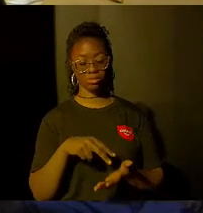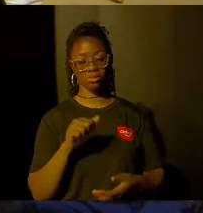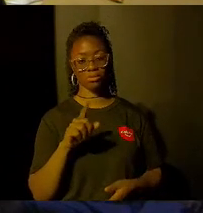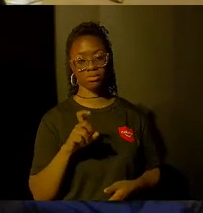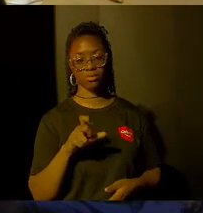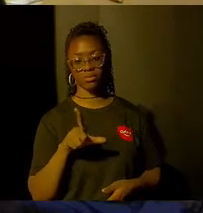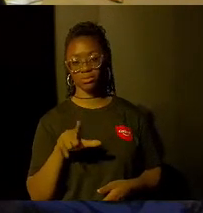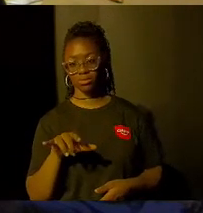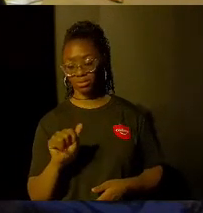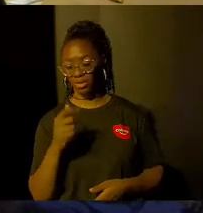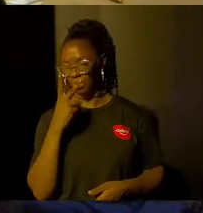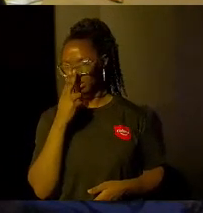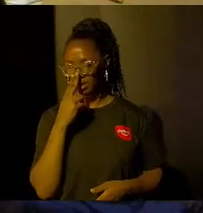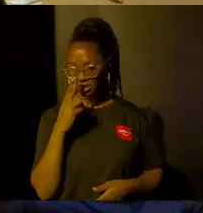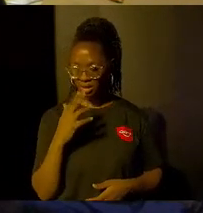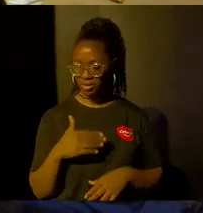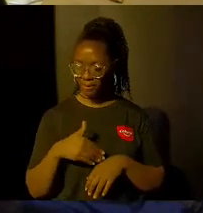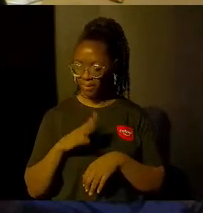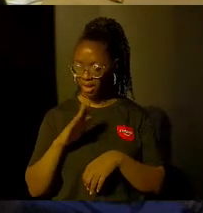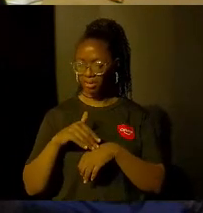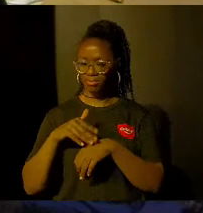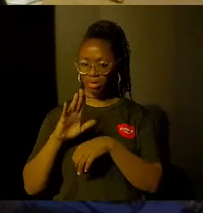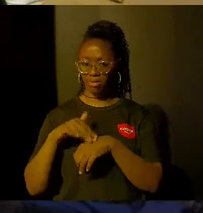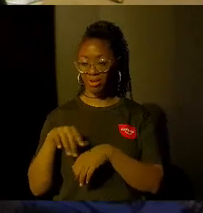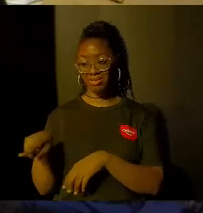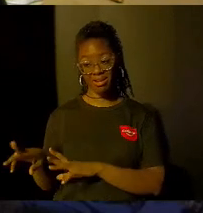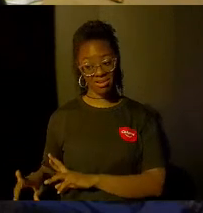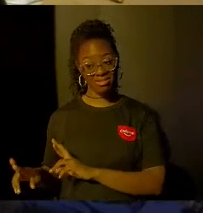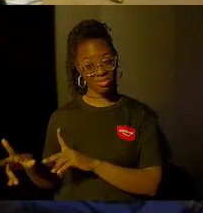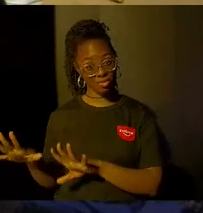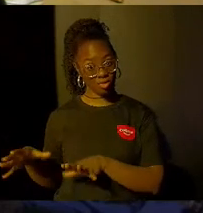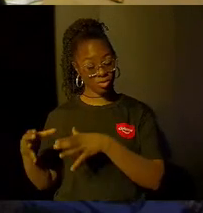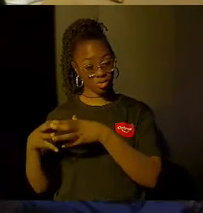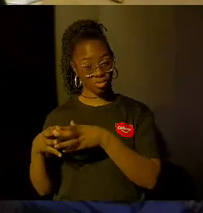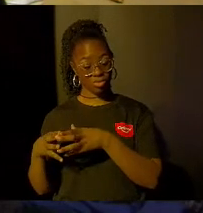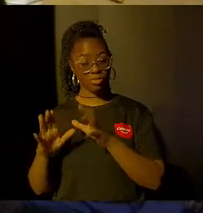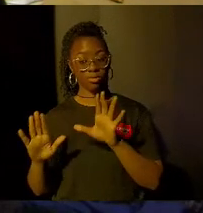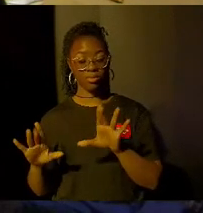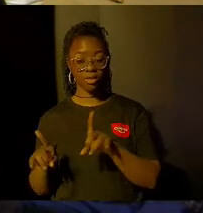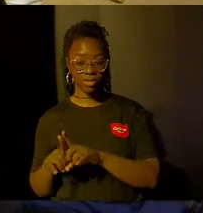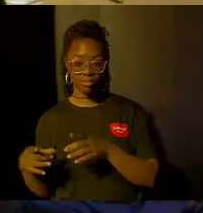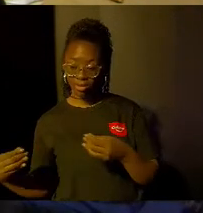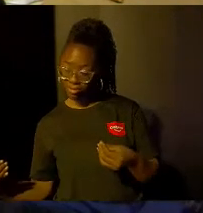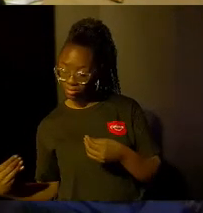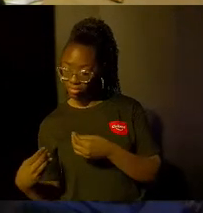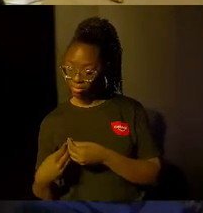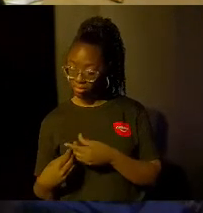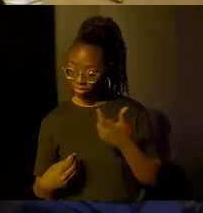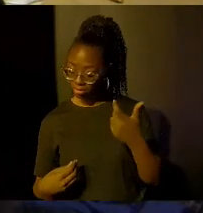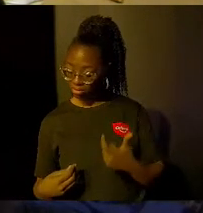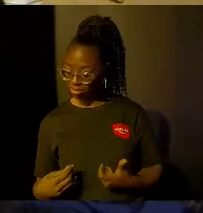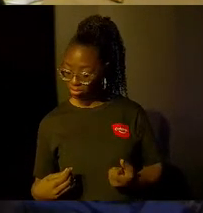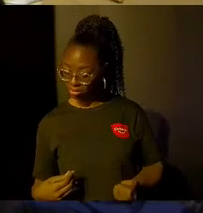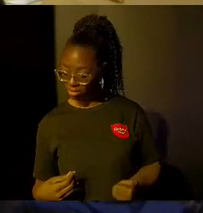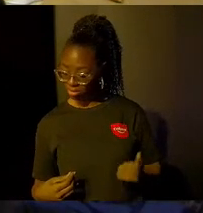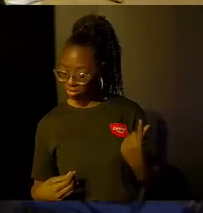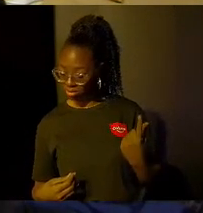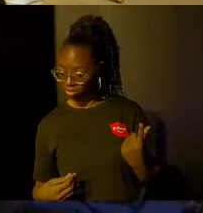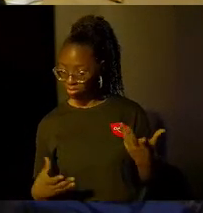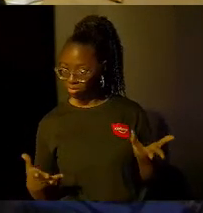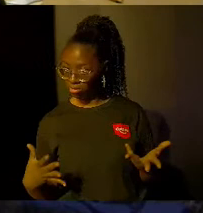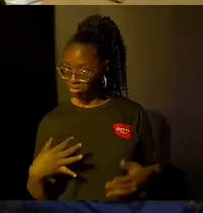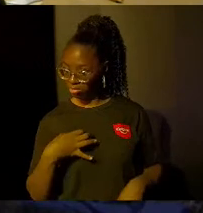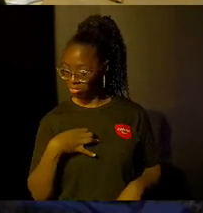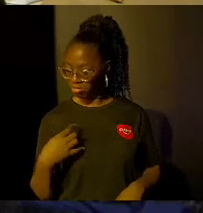além de ser a criatura mais diferente do grupo e portanto mais próxima do Estranho no Ninho que ele se sentia